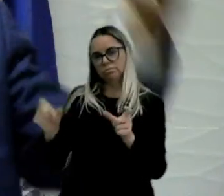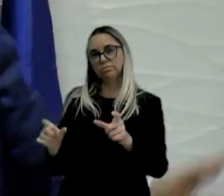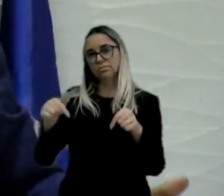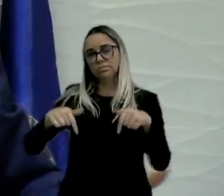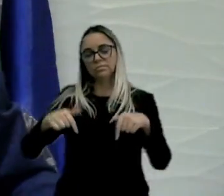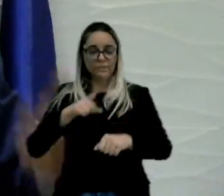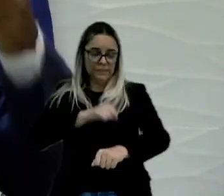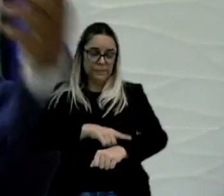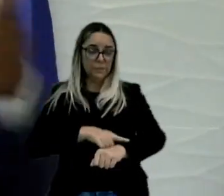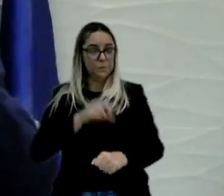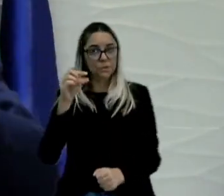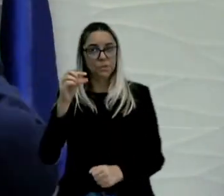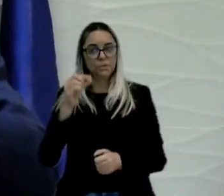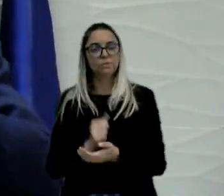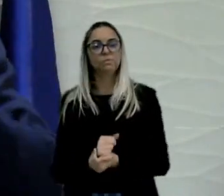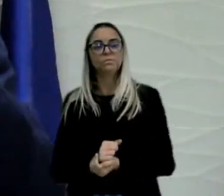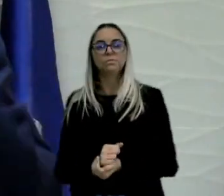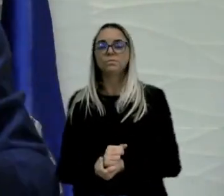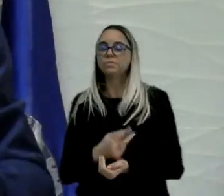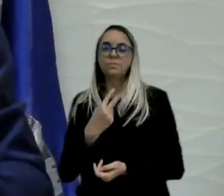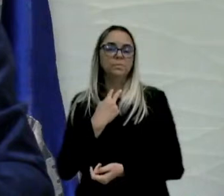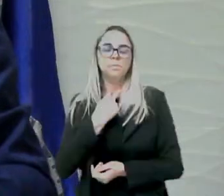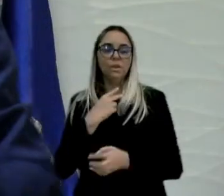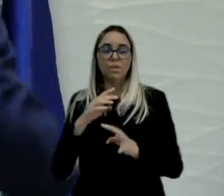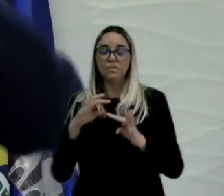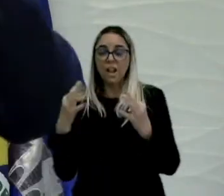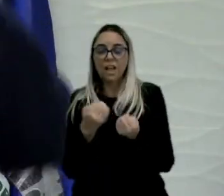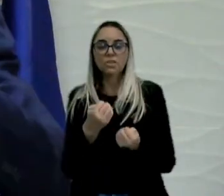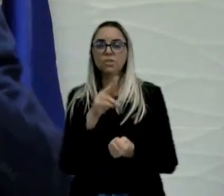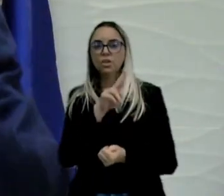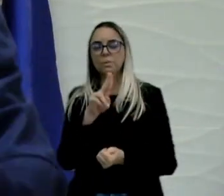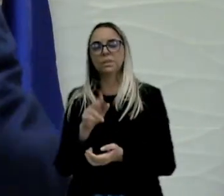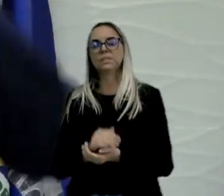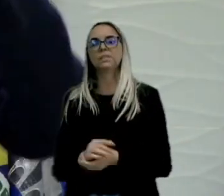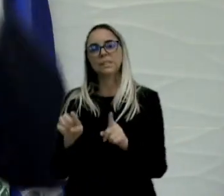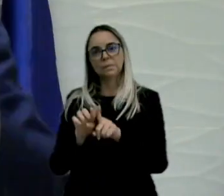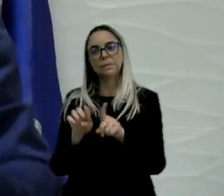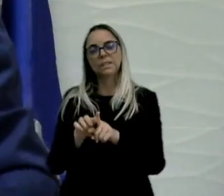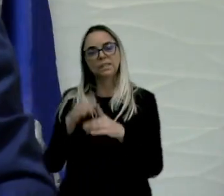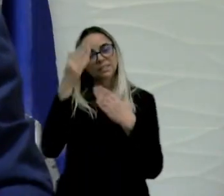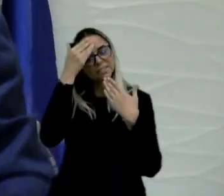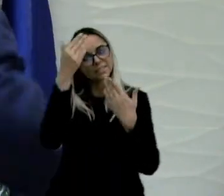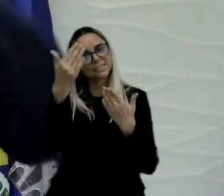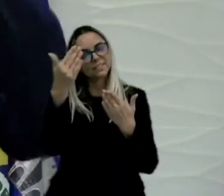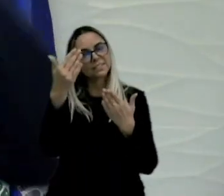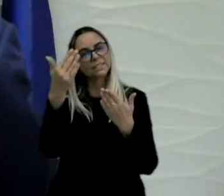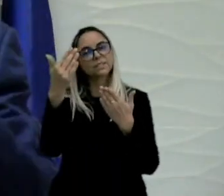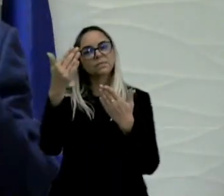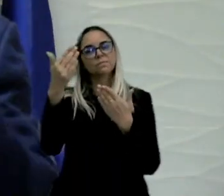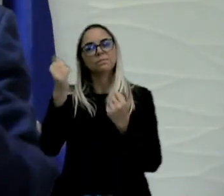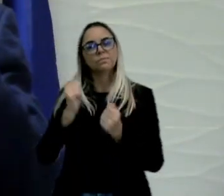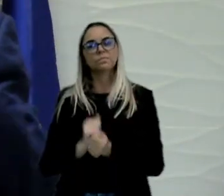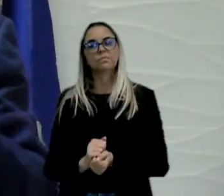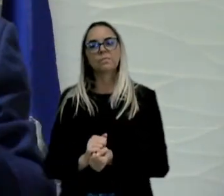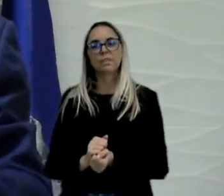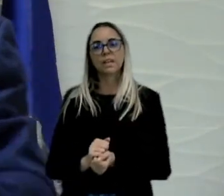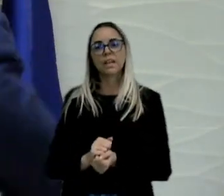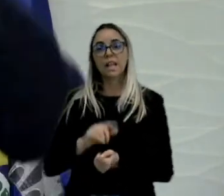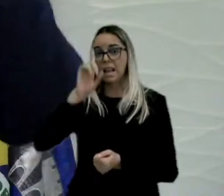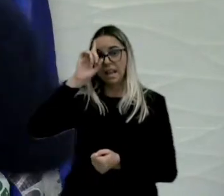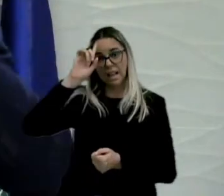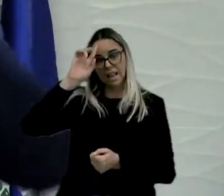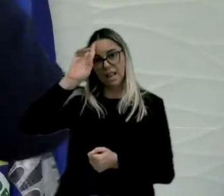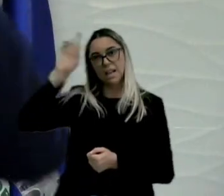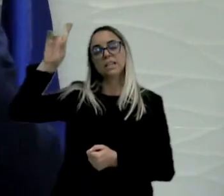o tempo é pouco e não dá para falar o nome de todo mundo quero também agradecer a esse grande líder